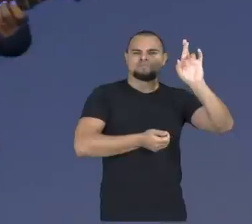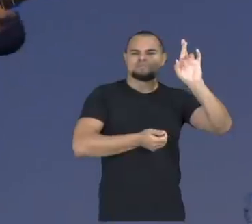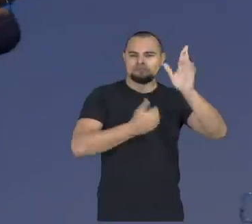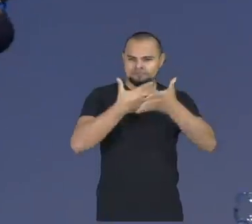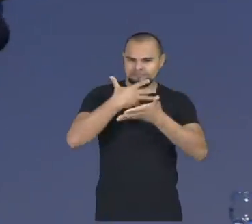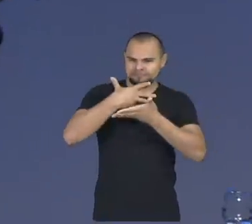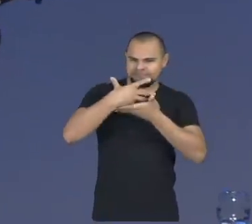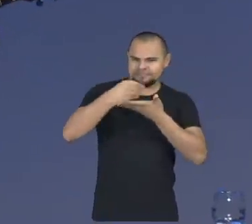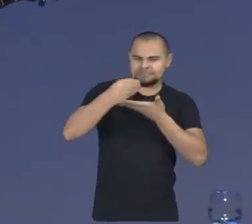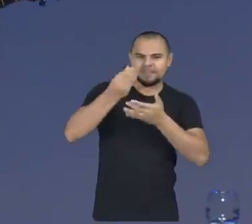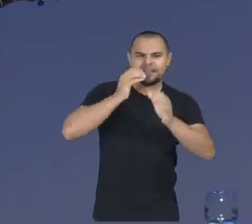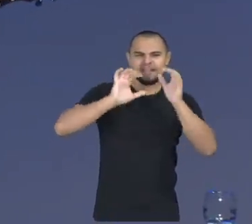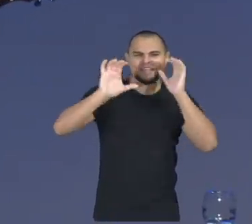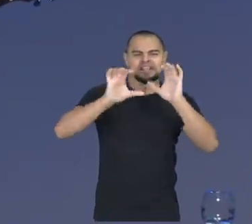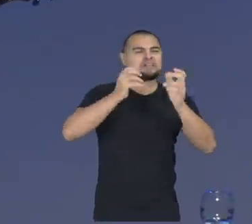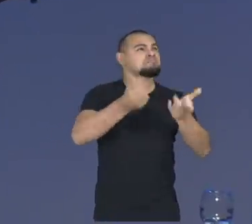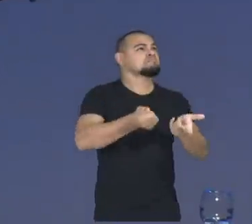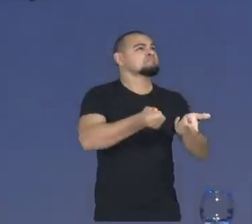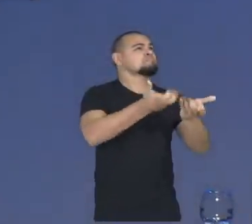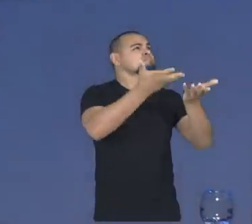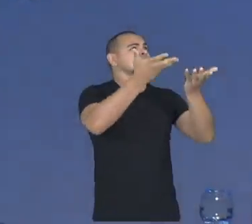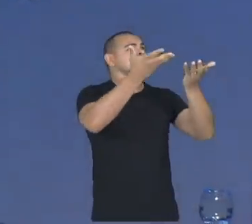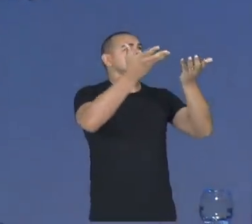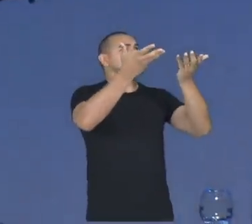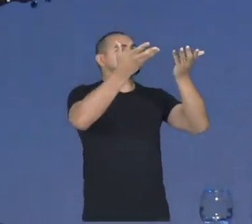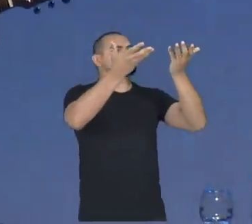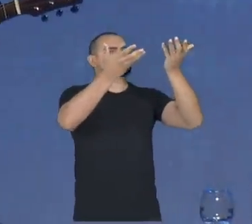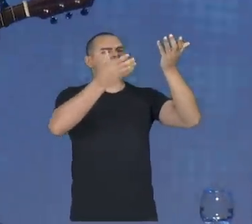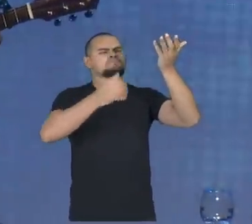Ele é o Senhor.